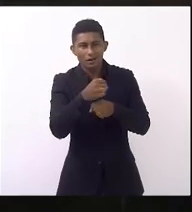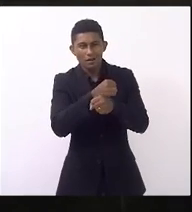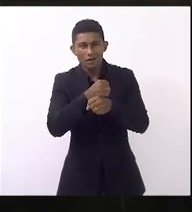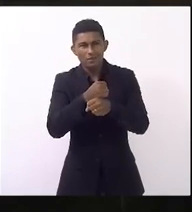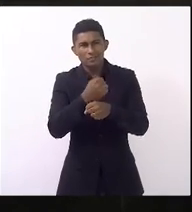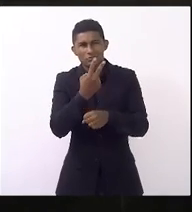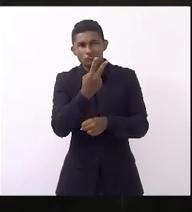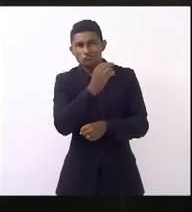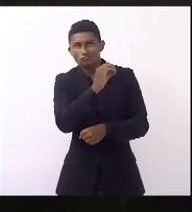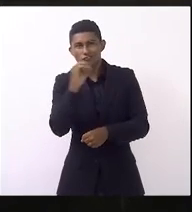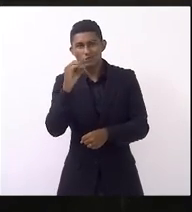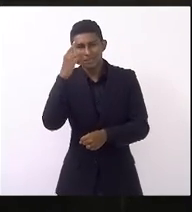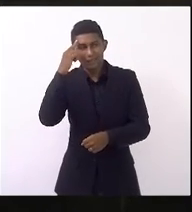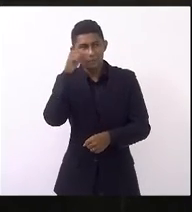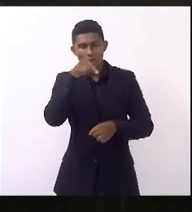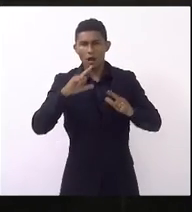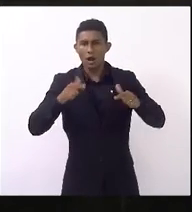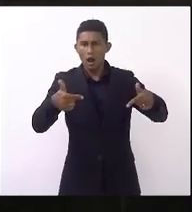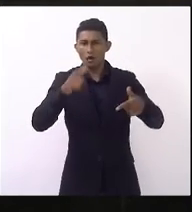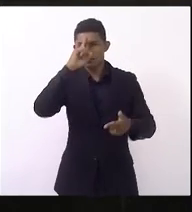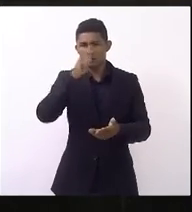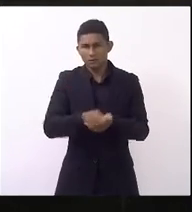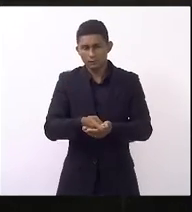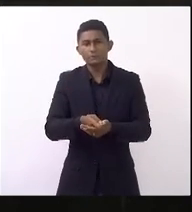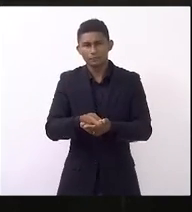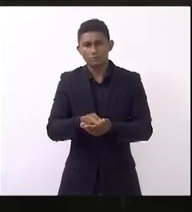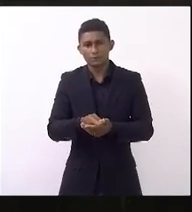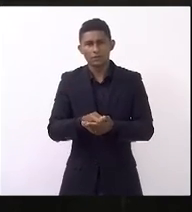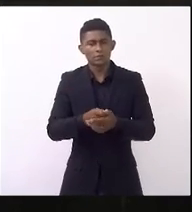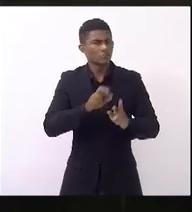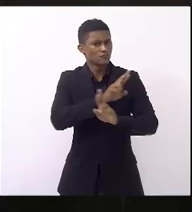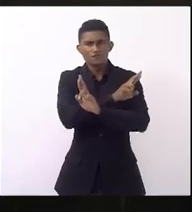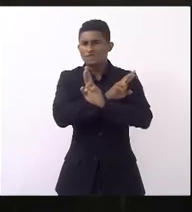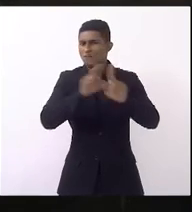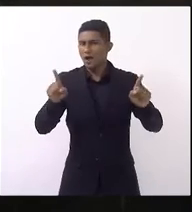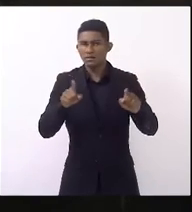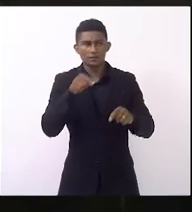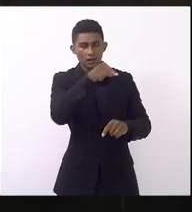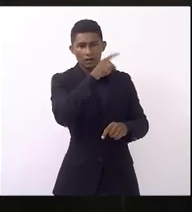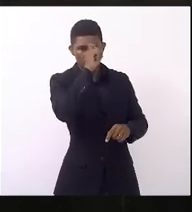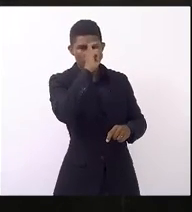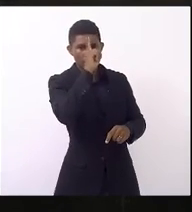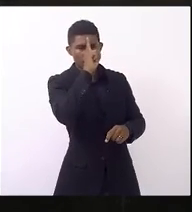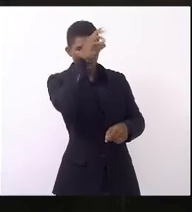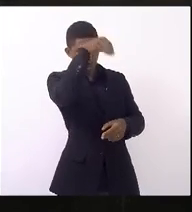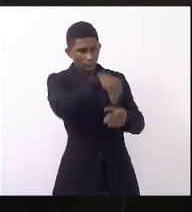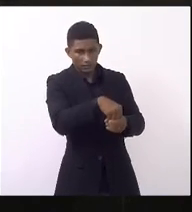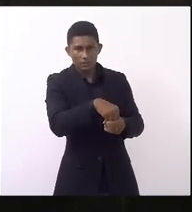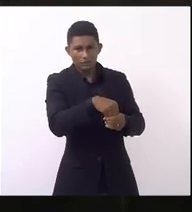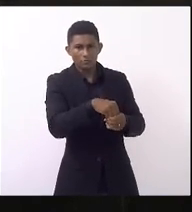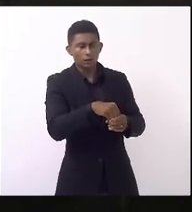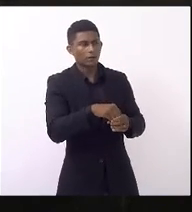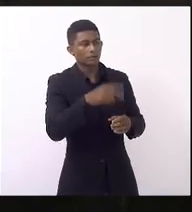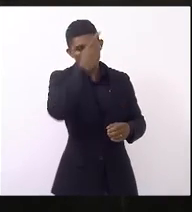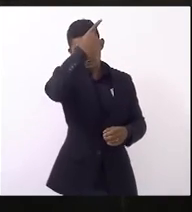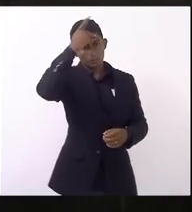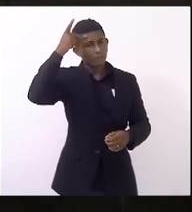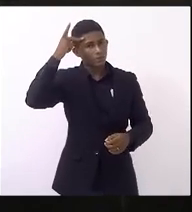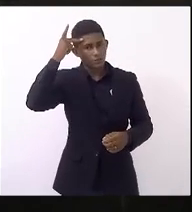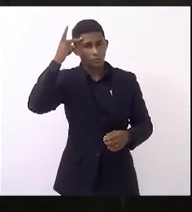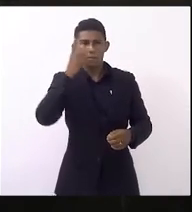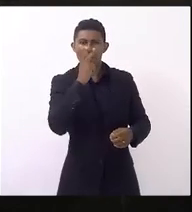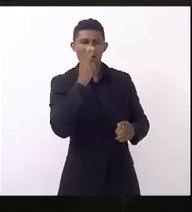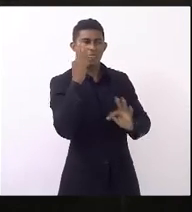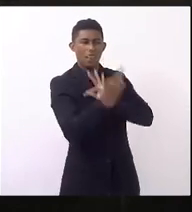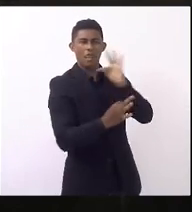municipal, enfrentando essa lógica, interditando, né, um hospital que tratava de maneira desumana, tratava como